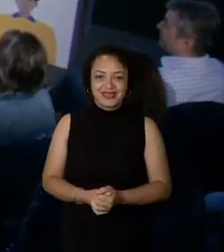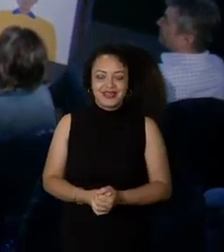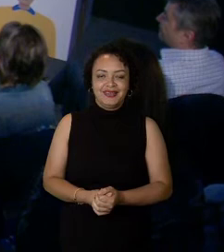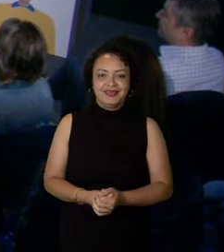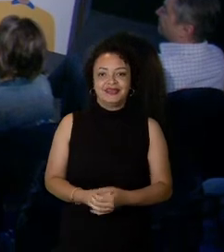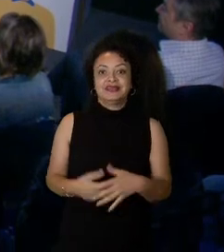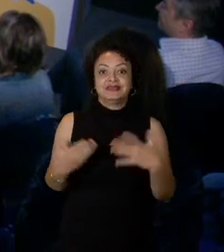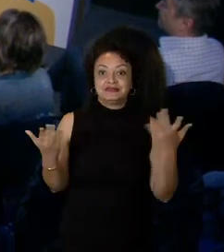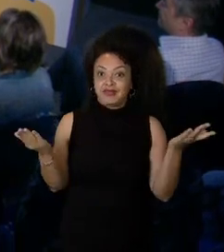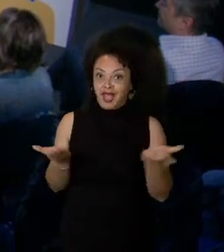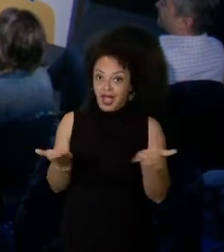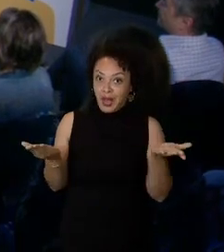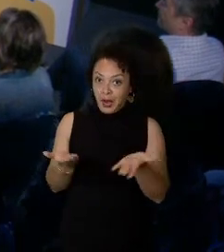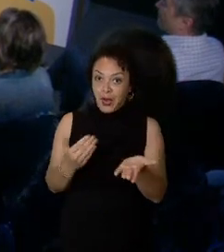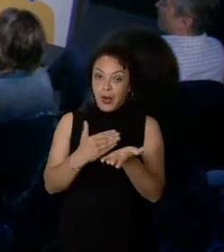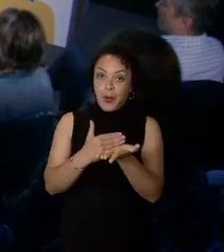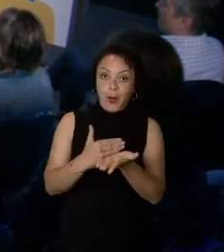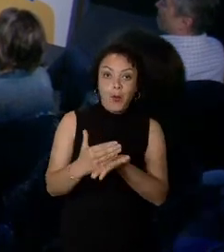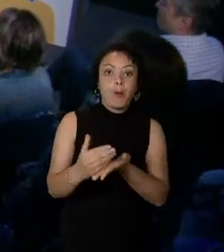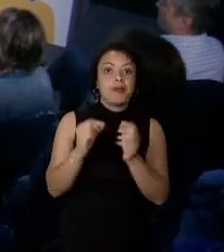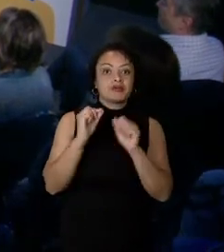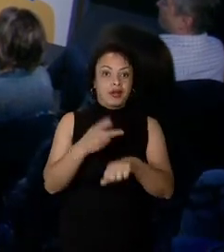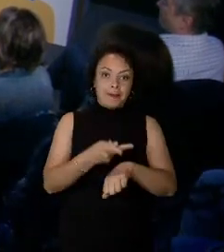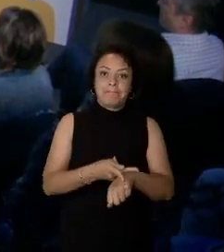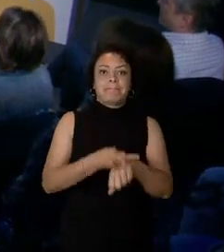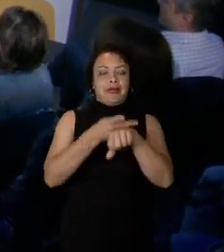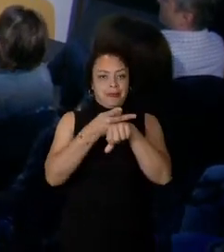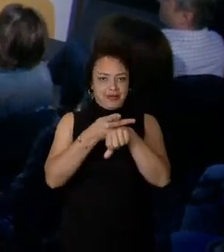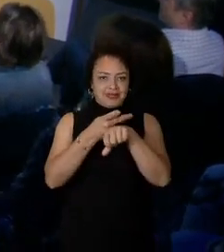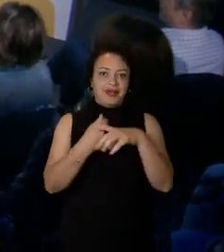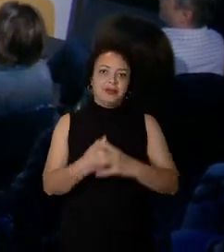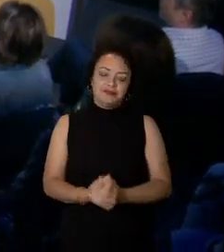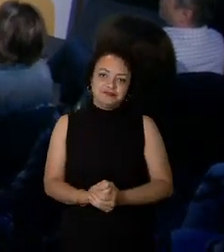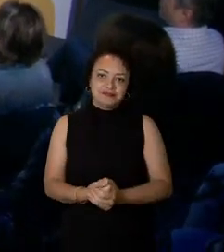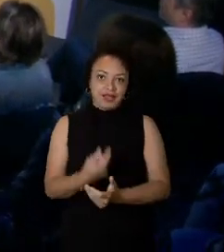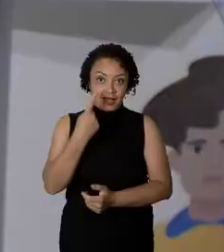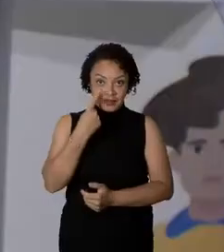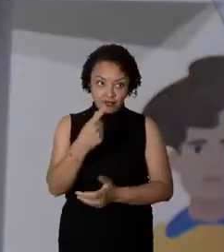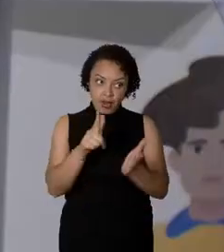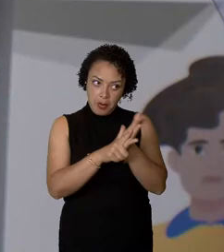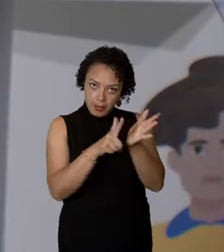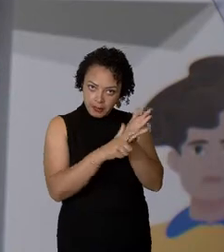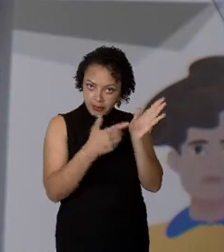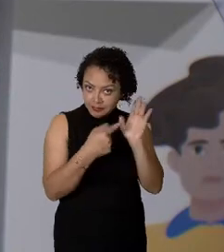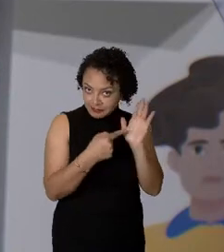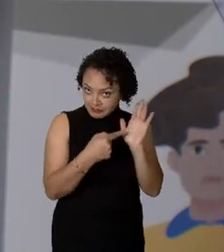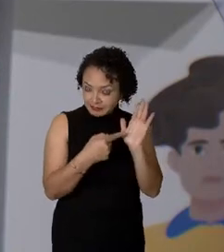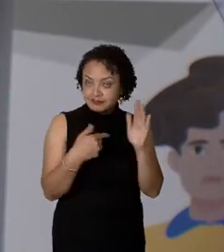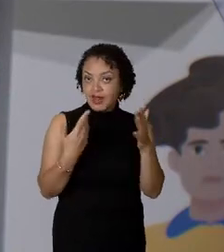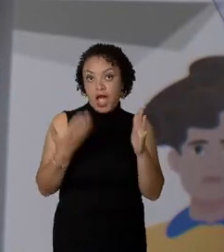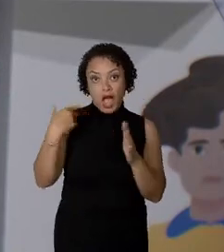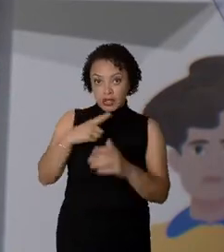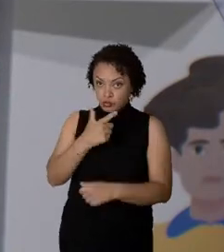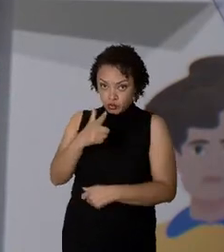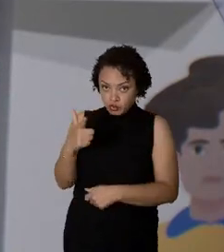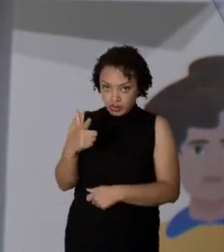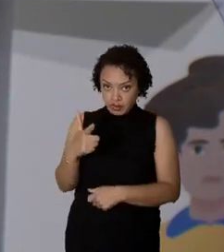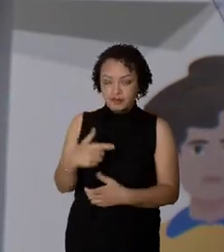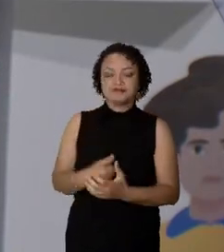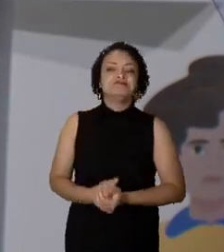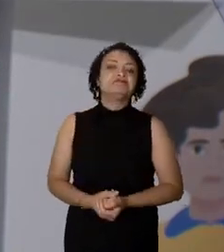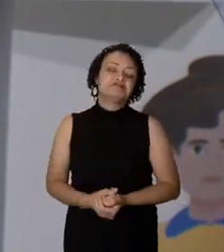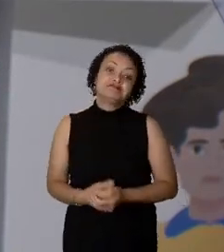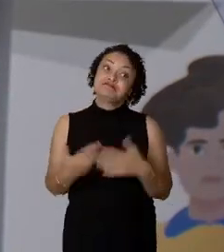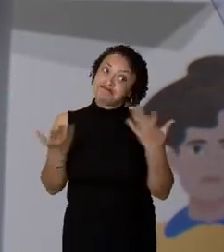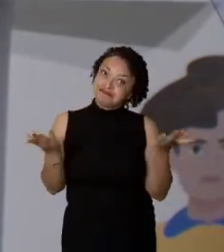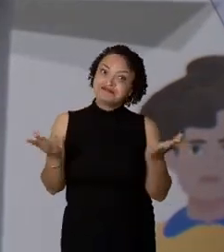Agora sim, nós vamos começar a cerimônia de premiação. Vocês viram que eu tô com um papelzinho aqui na mão? E que antes eu não tinha?